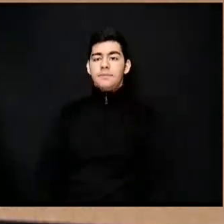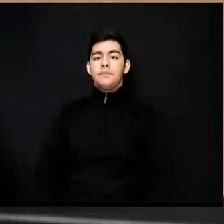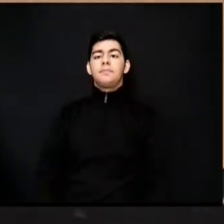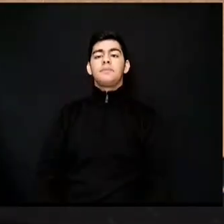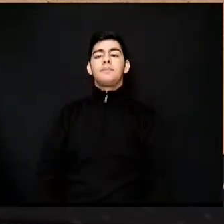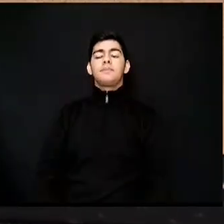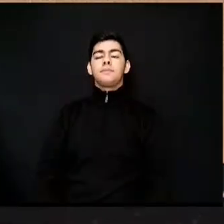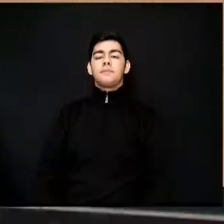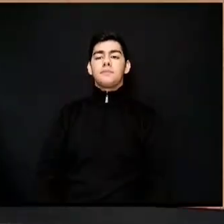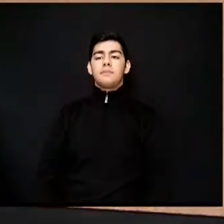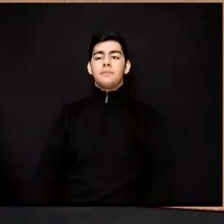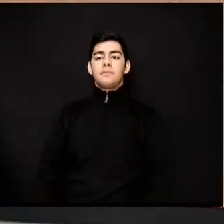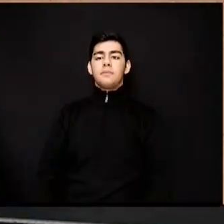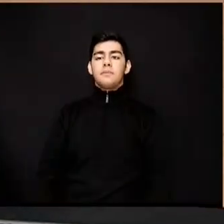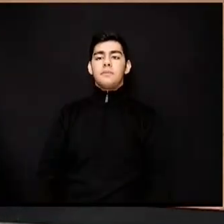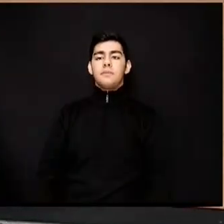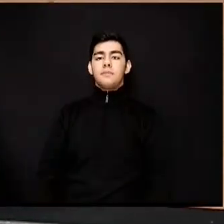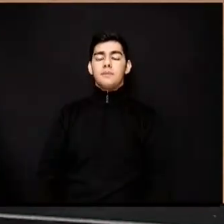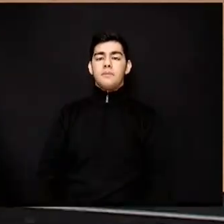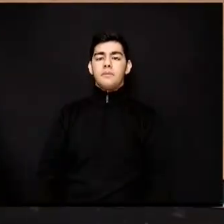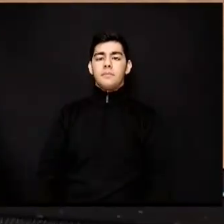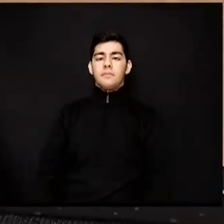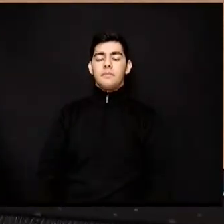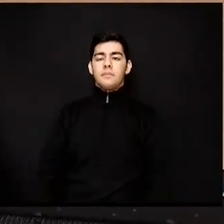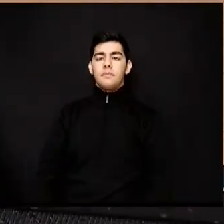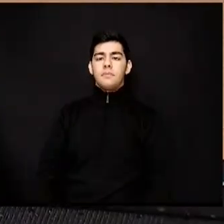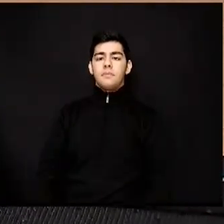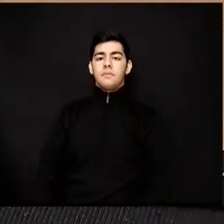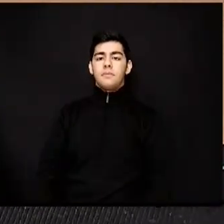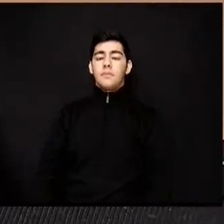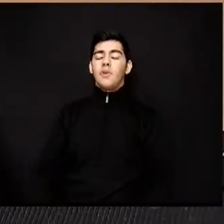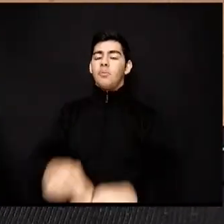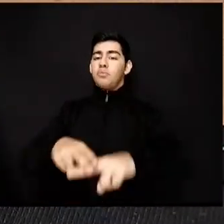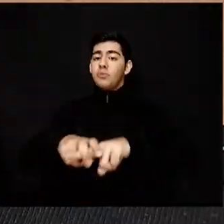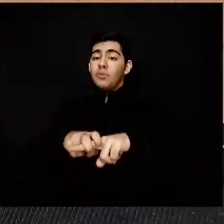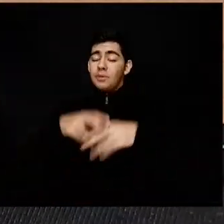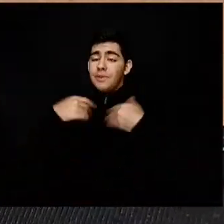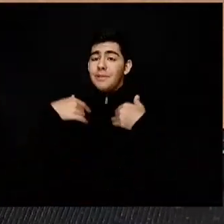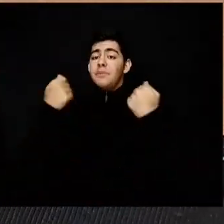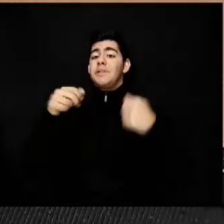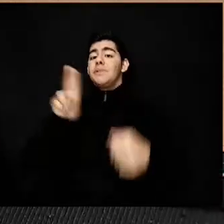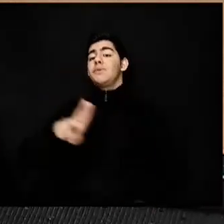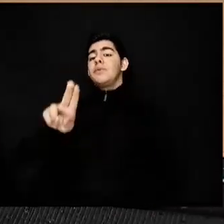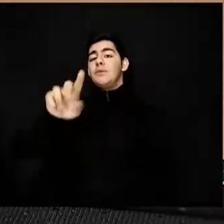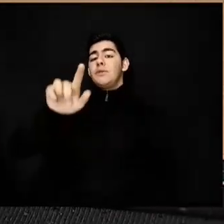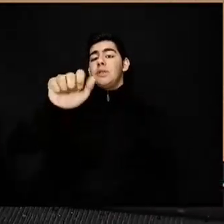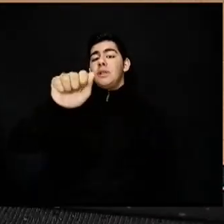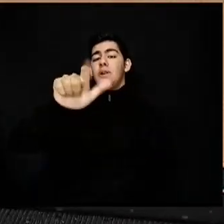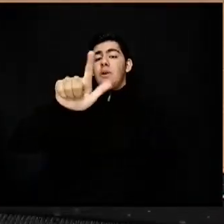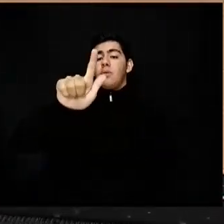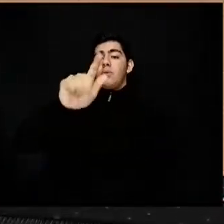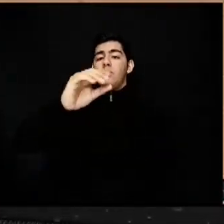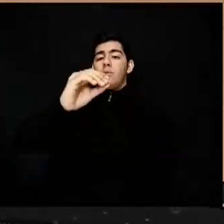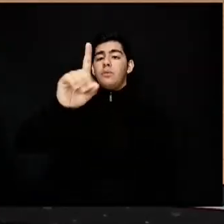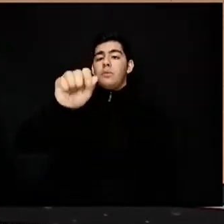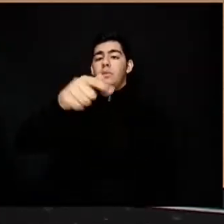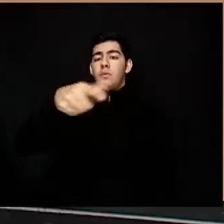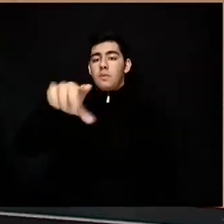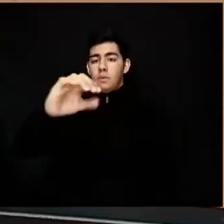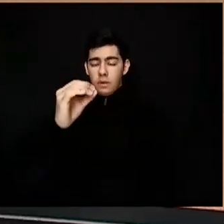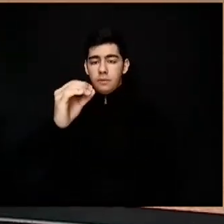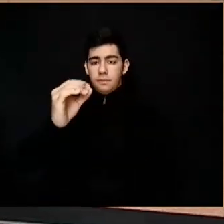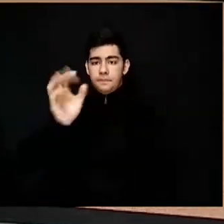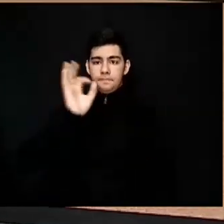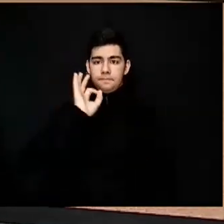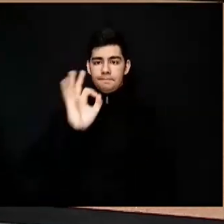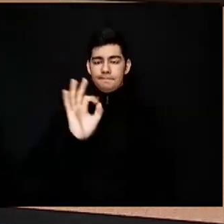dos motivos pelo qual eu prefiro. O de algodão, ele resiste mais nesse sentido, na parte da amarração, né? Isso. Então